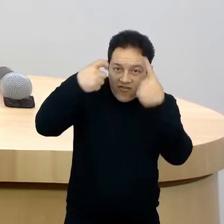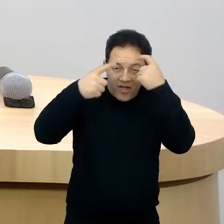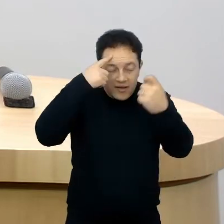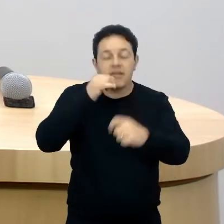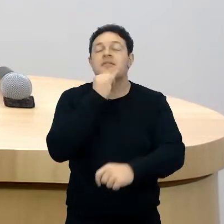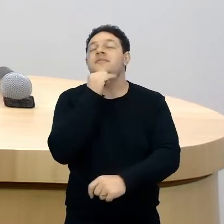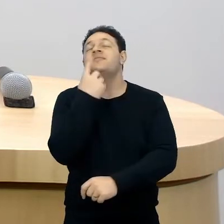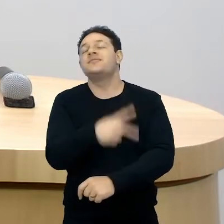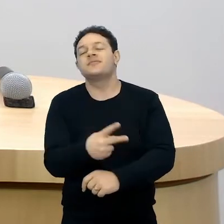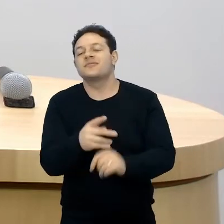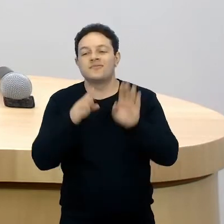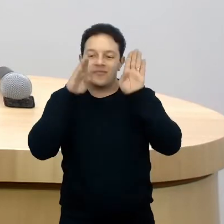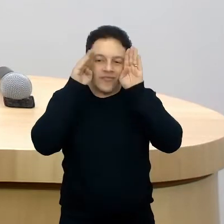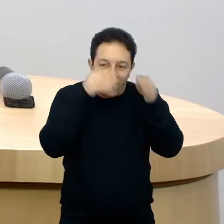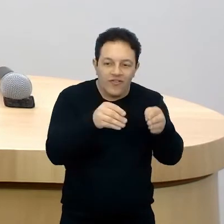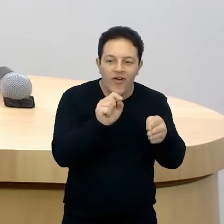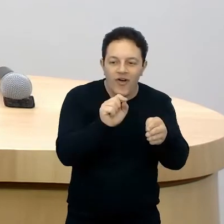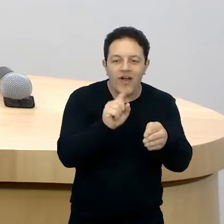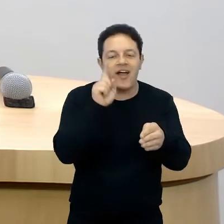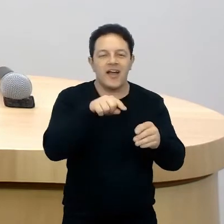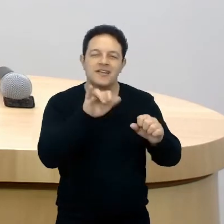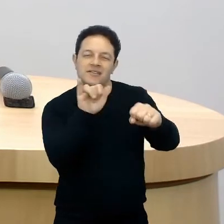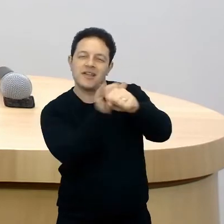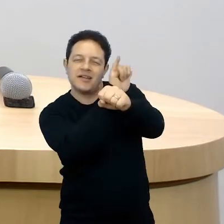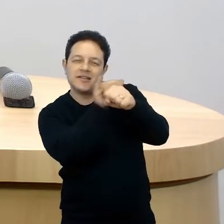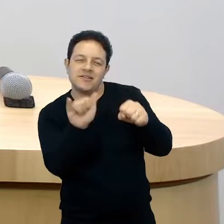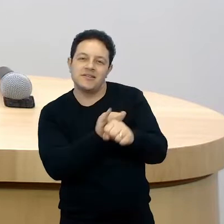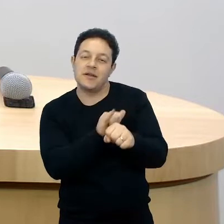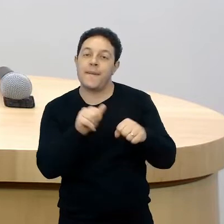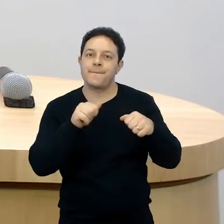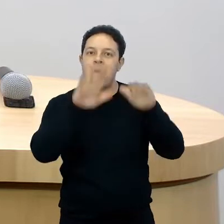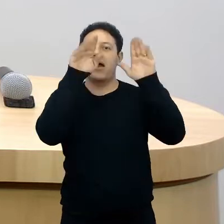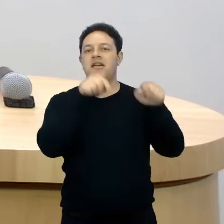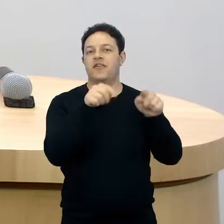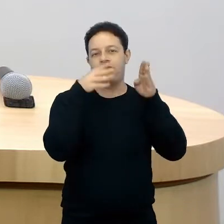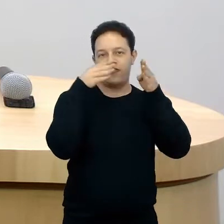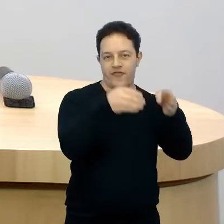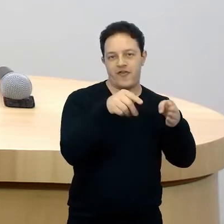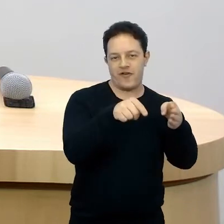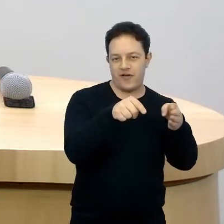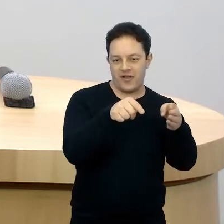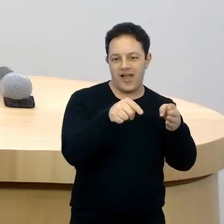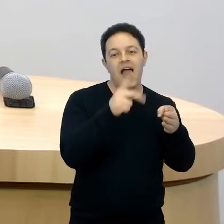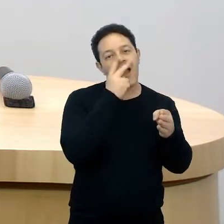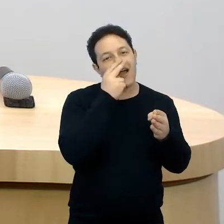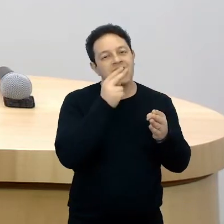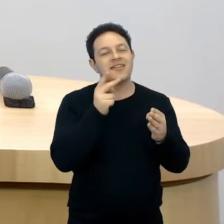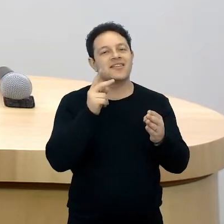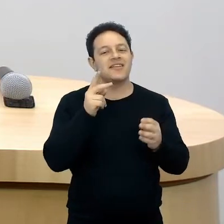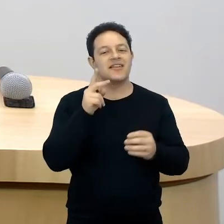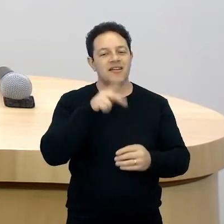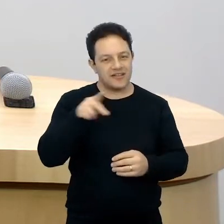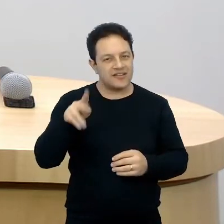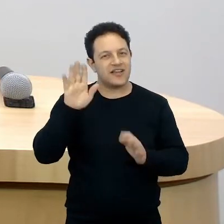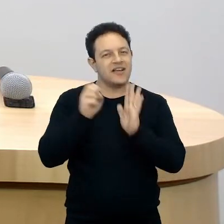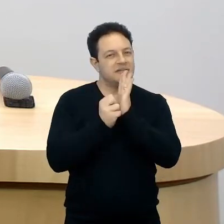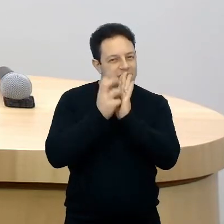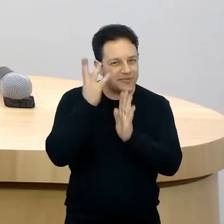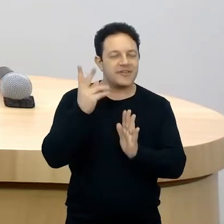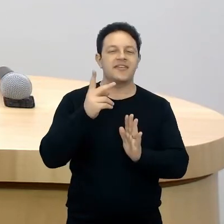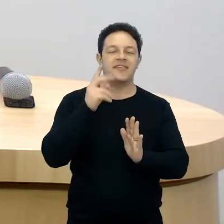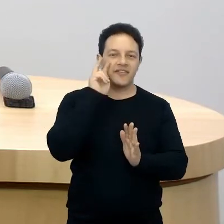está muito focado no apelo estético. E aí cria uma situação que eu, como professor, já vi várias vezes